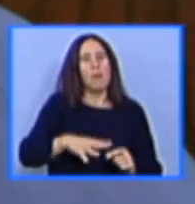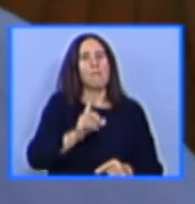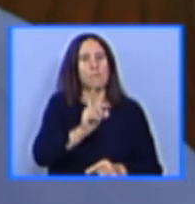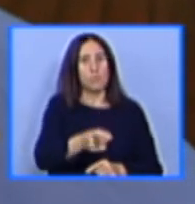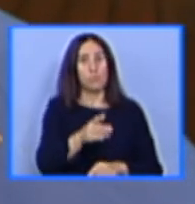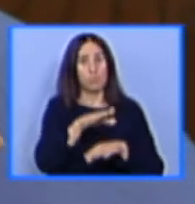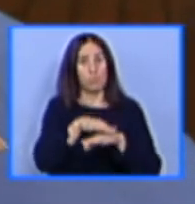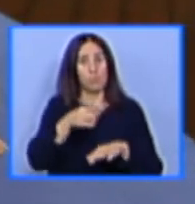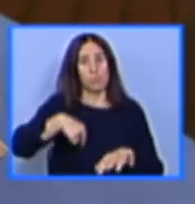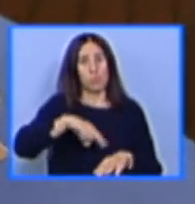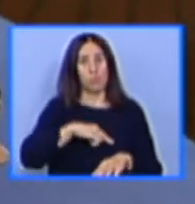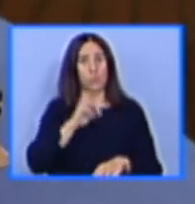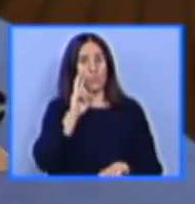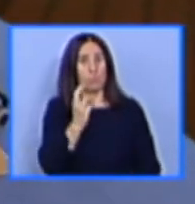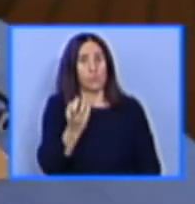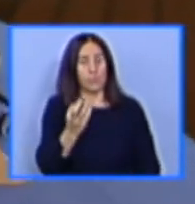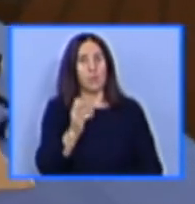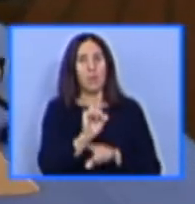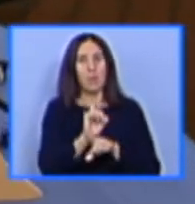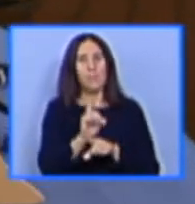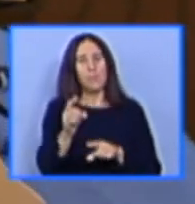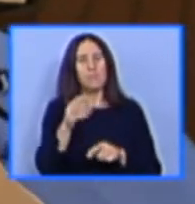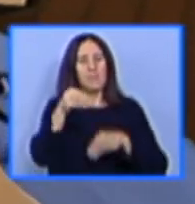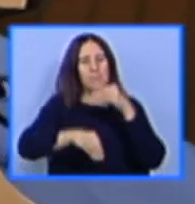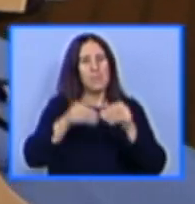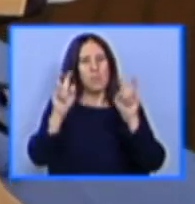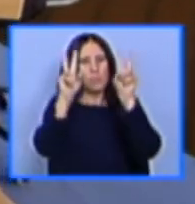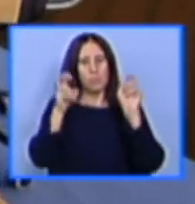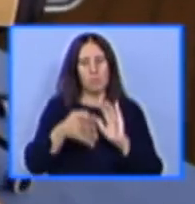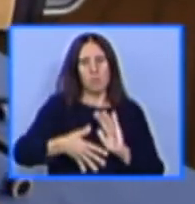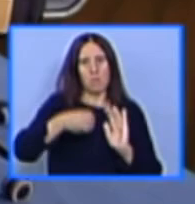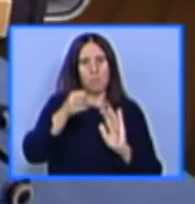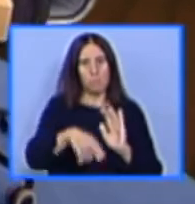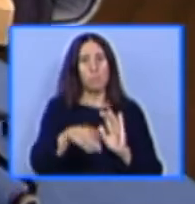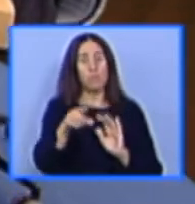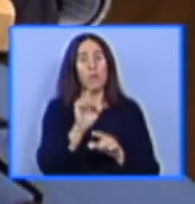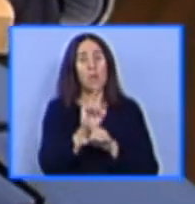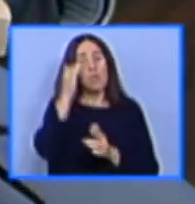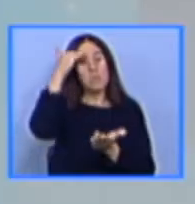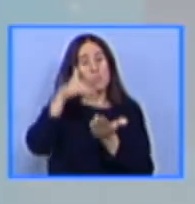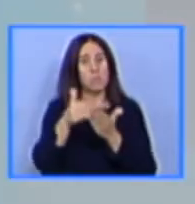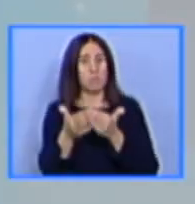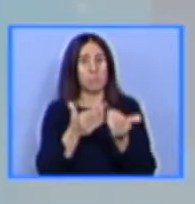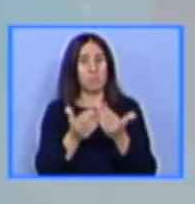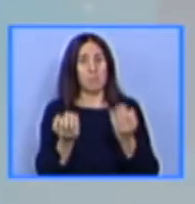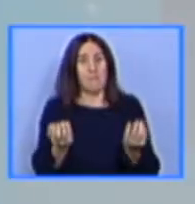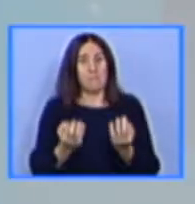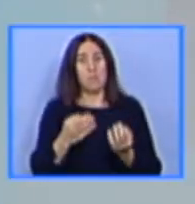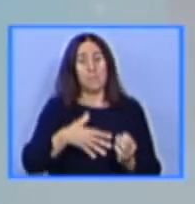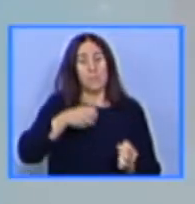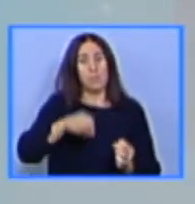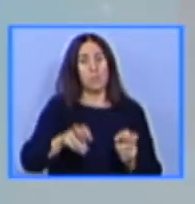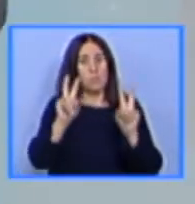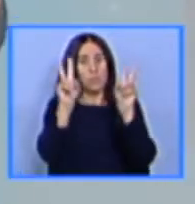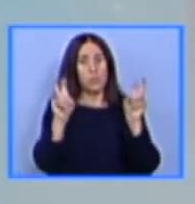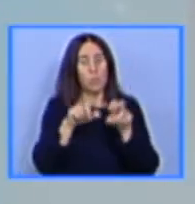por isso nós vemos, como aliás vimos nos processos referendários sobre o aborto, independentemente do resultado dos mesmos, que de facto a questão do aborto é hoje em dia uma